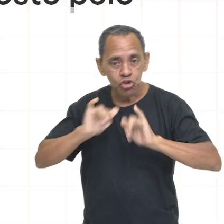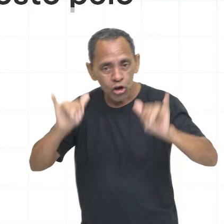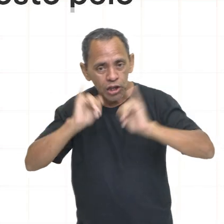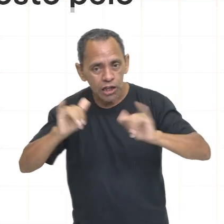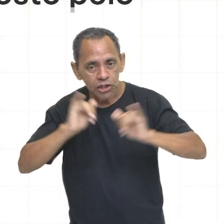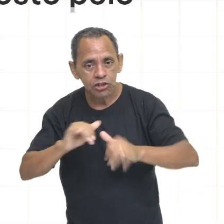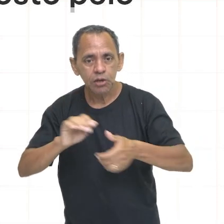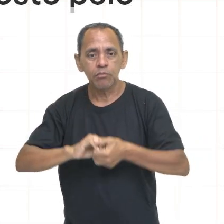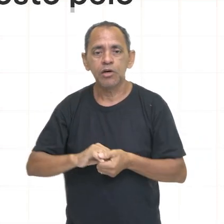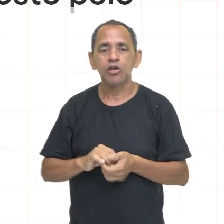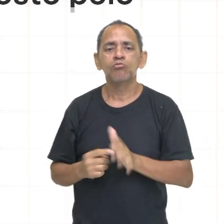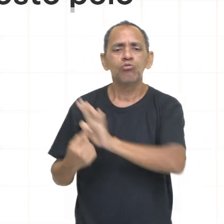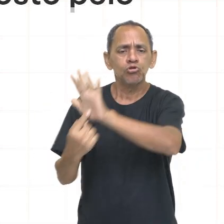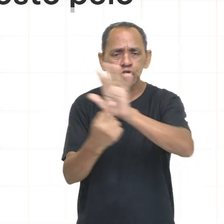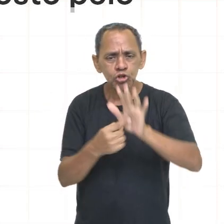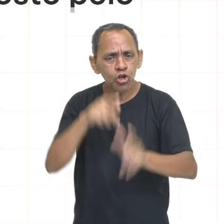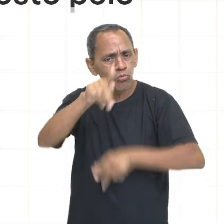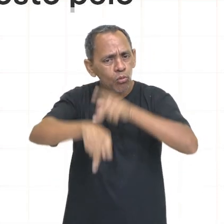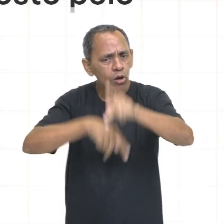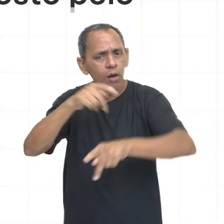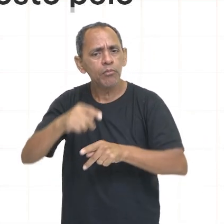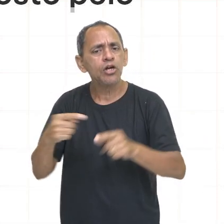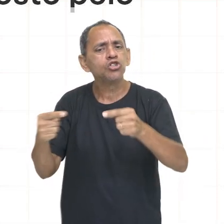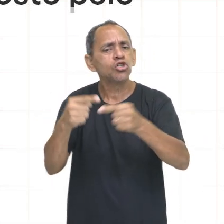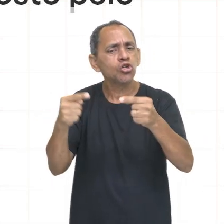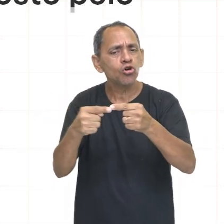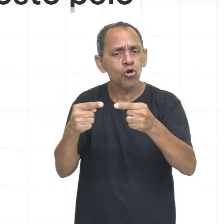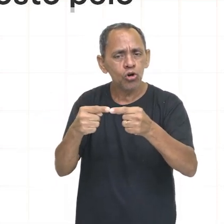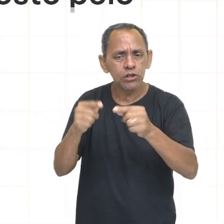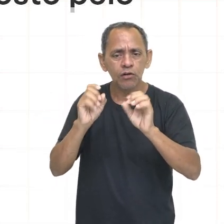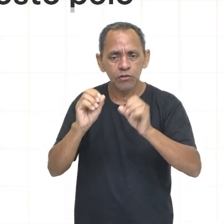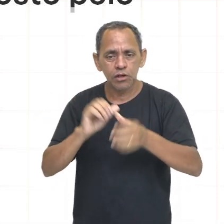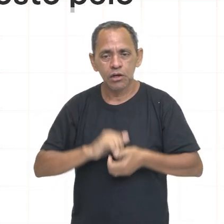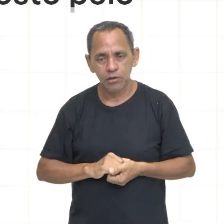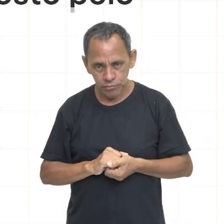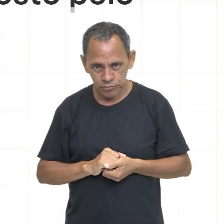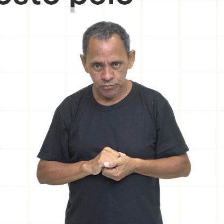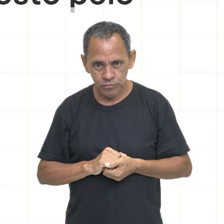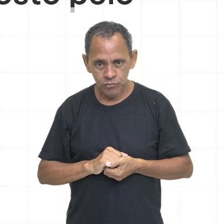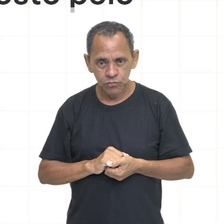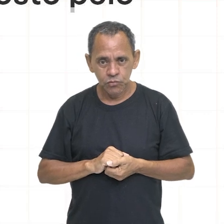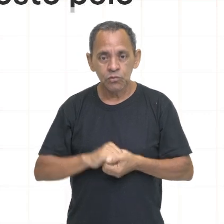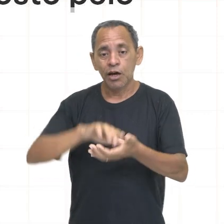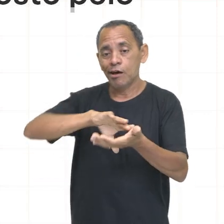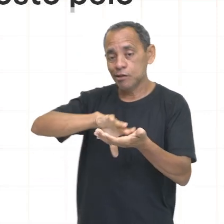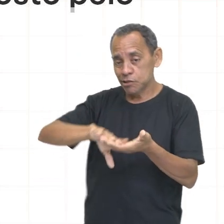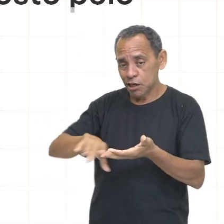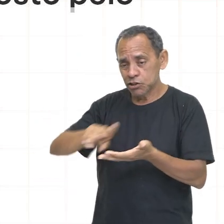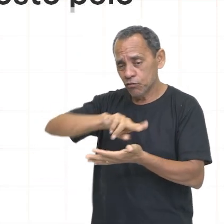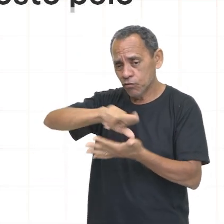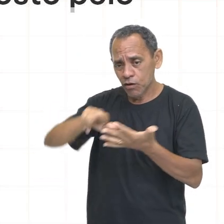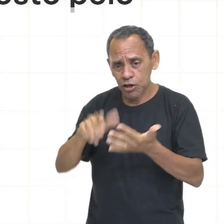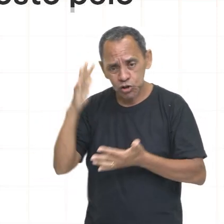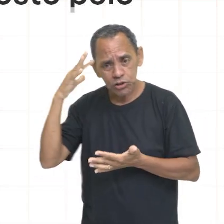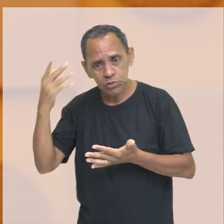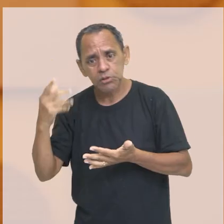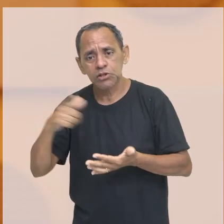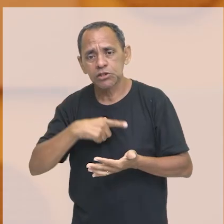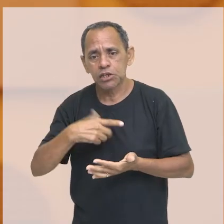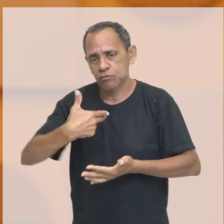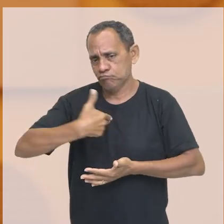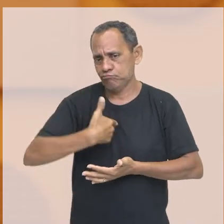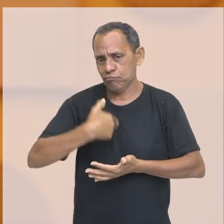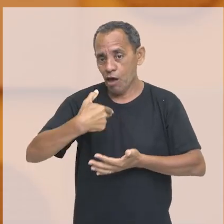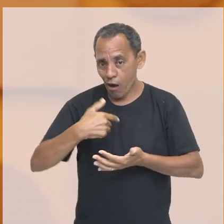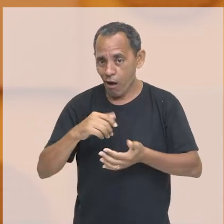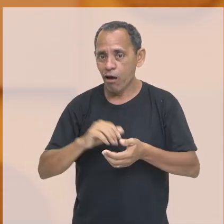declarando publicamente que concordava com essa deposição. Uma série de acontecimentos onde Getúlio Vargas teve ali